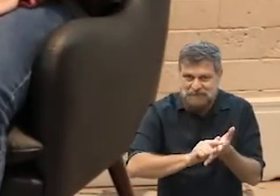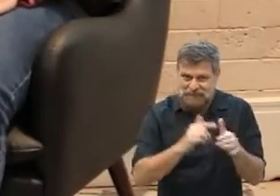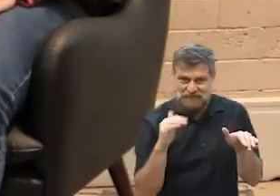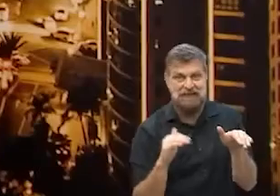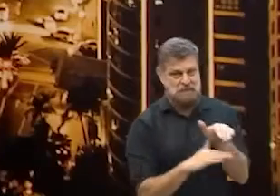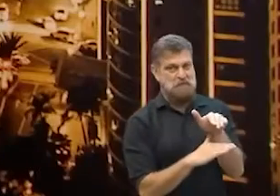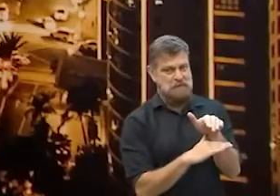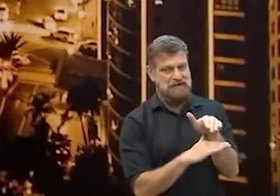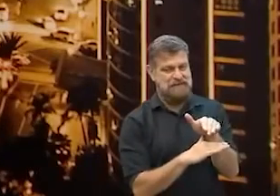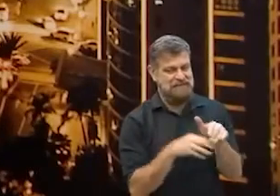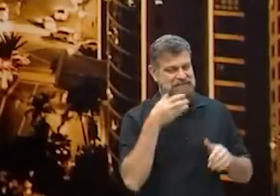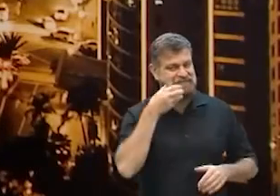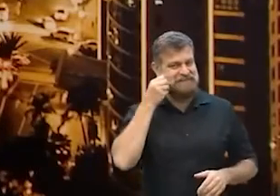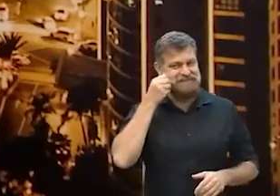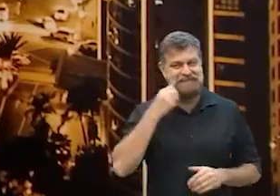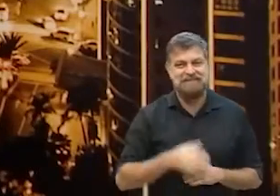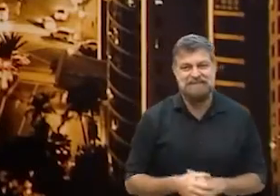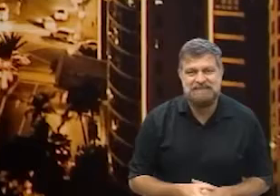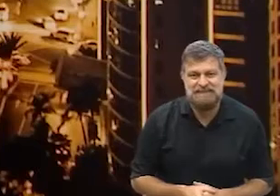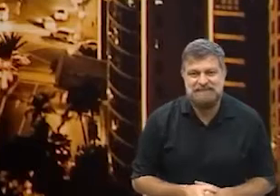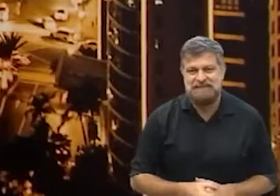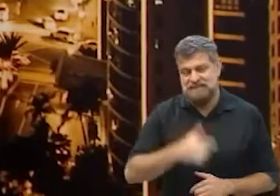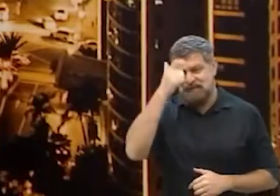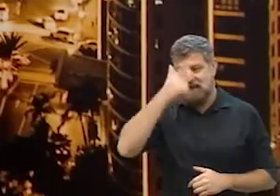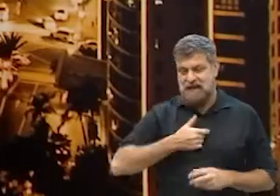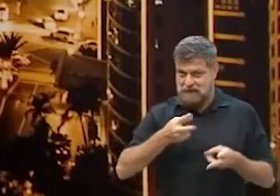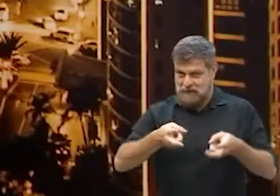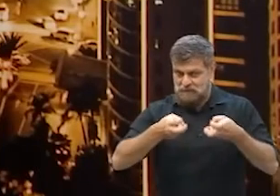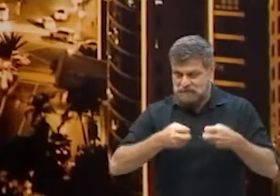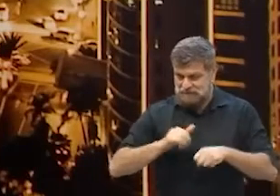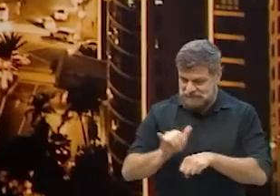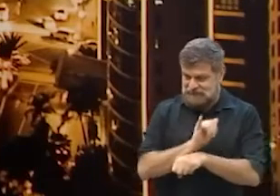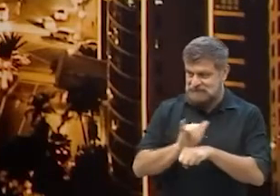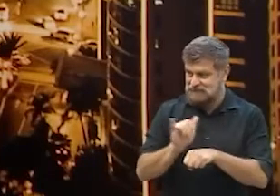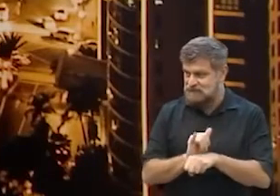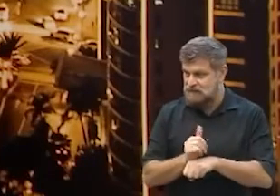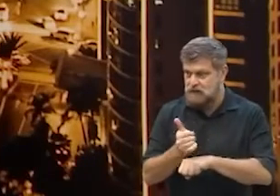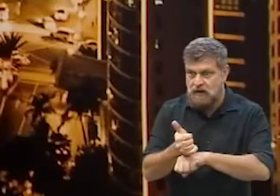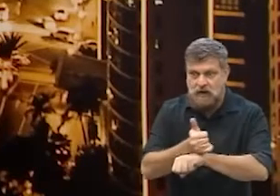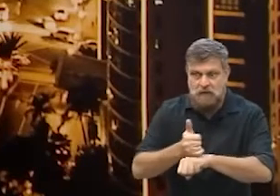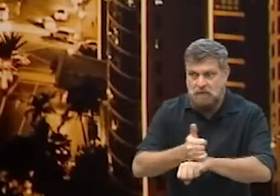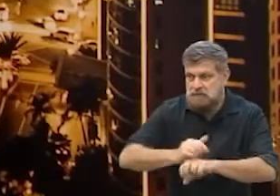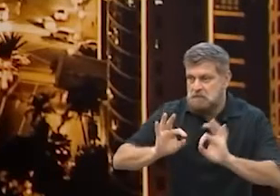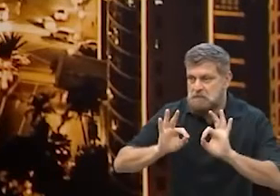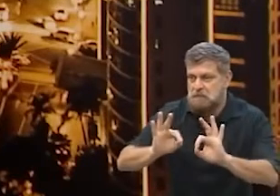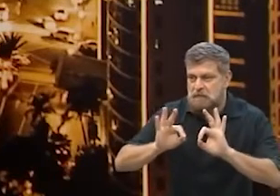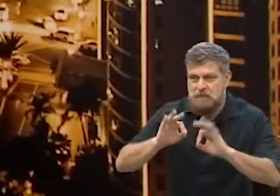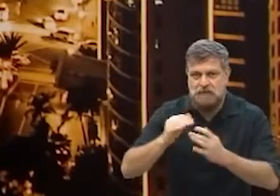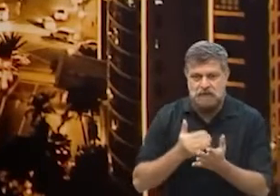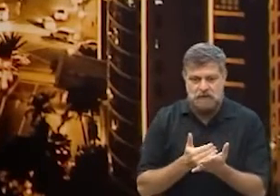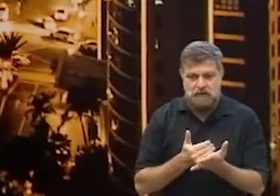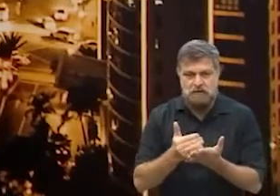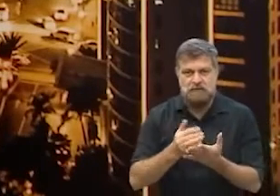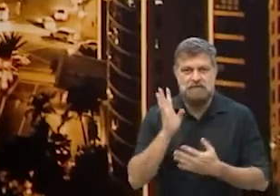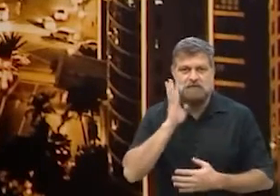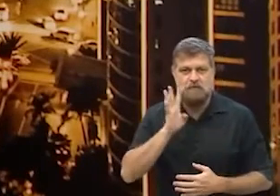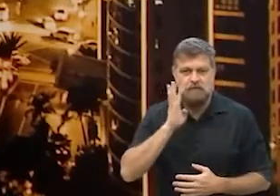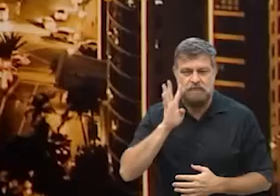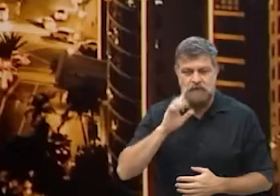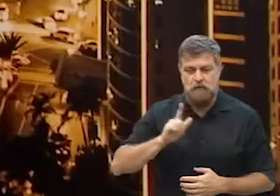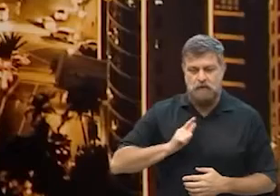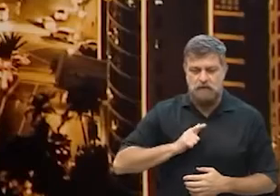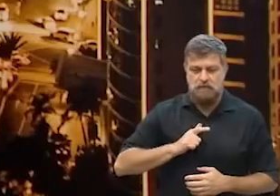de recebimento da comissão. Então, aí eu notei que eu estava no caminho certo. O início foi bem bacana, que eu